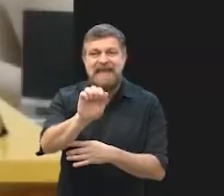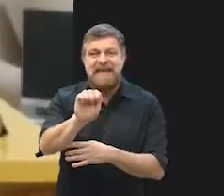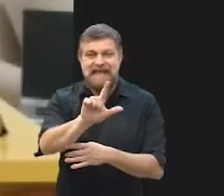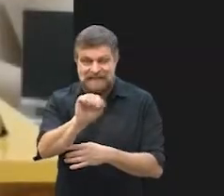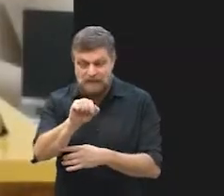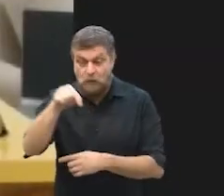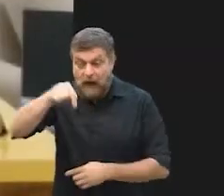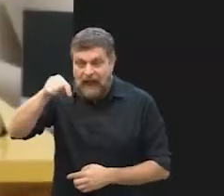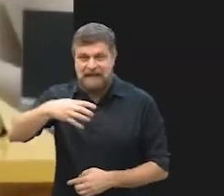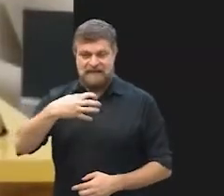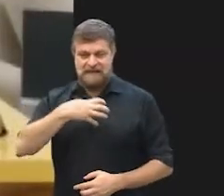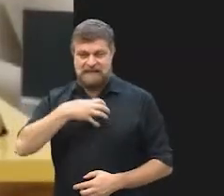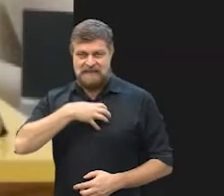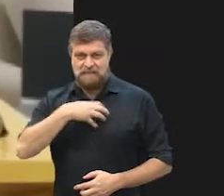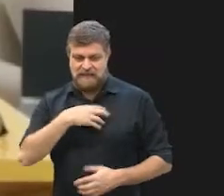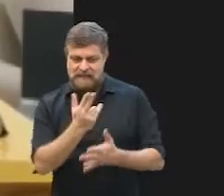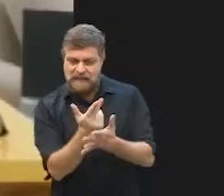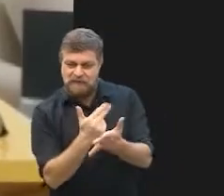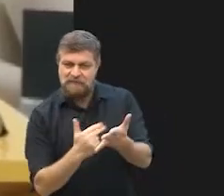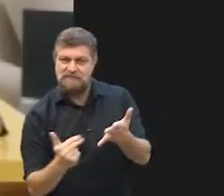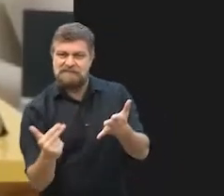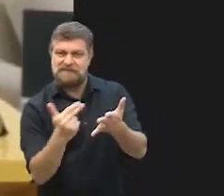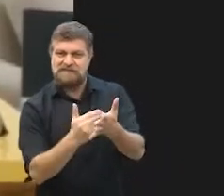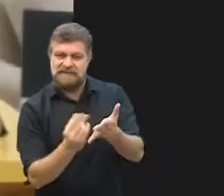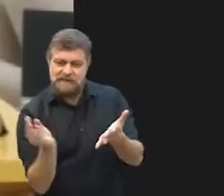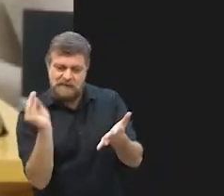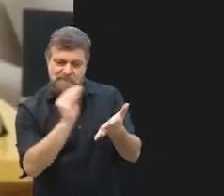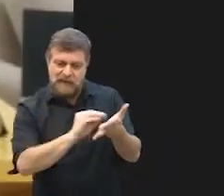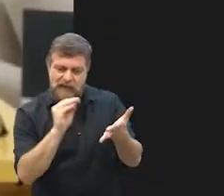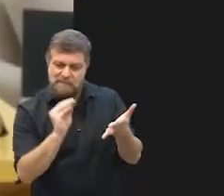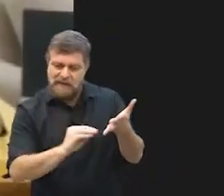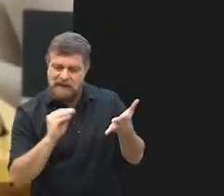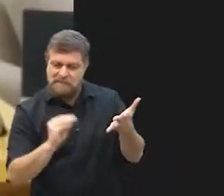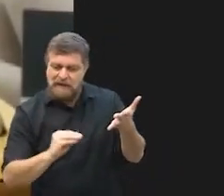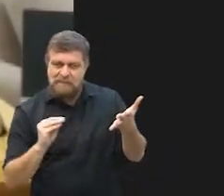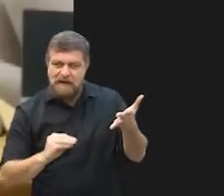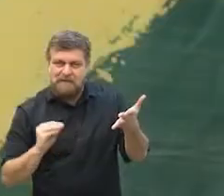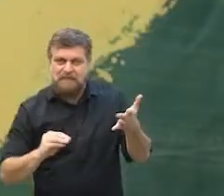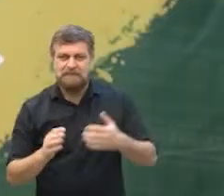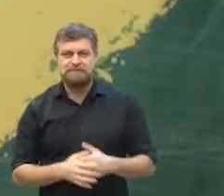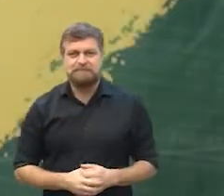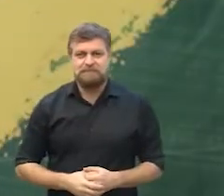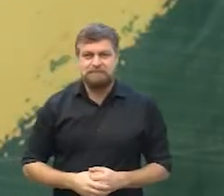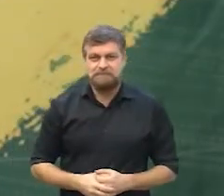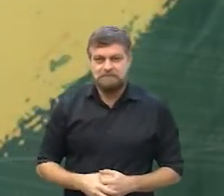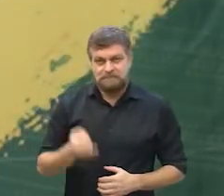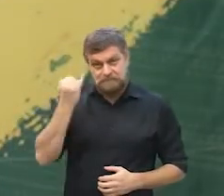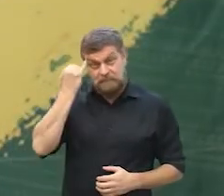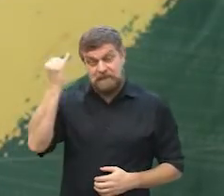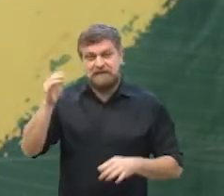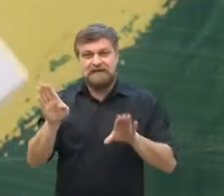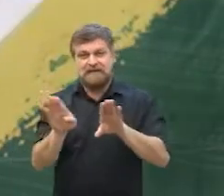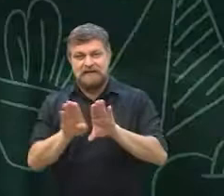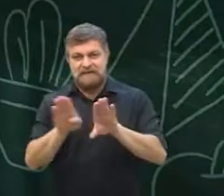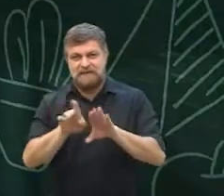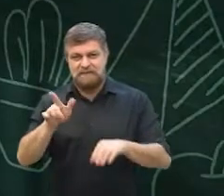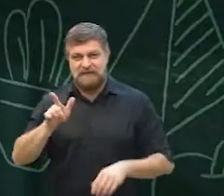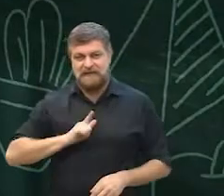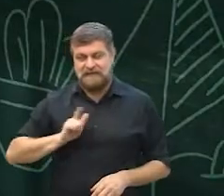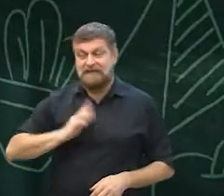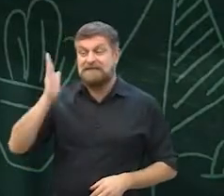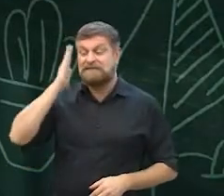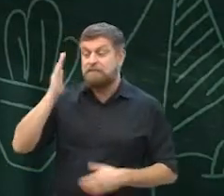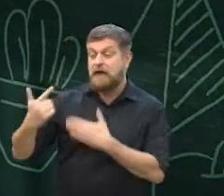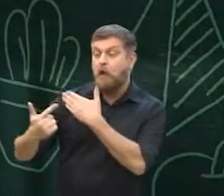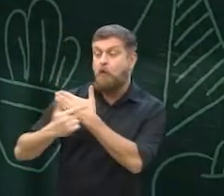Bahia, ele que ilustrou o livro, mas de Darcy, lá, o capista da editora Pod. Bom, a ideia também é definir bem o